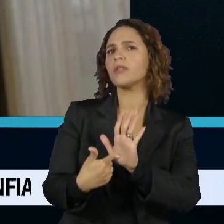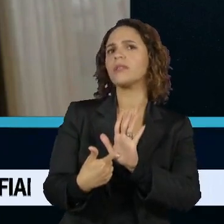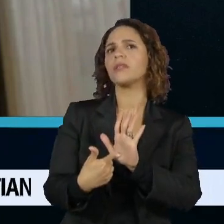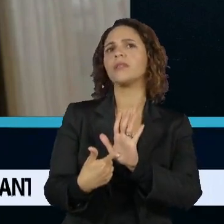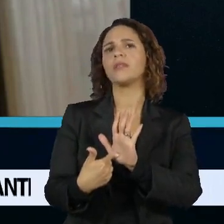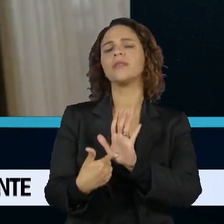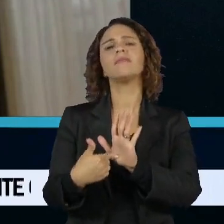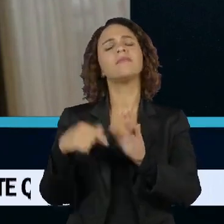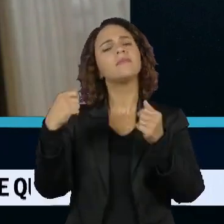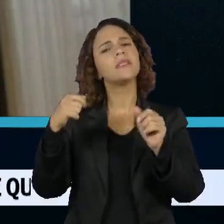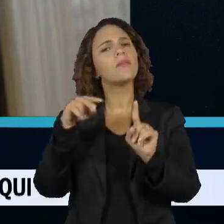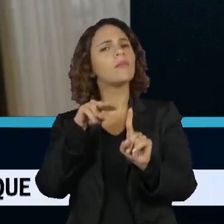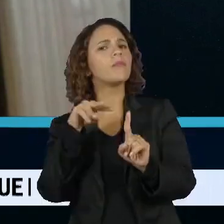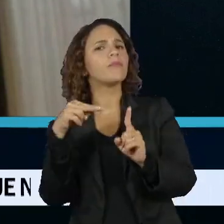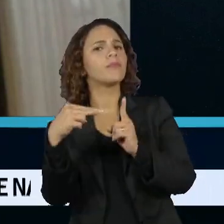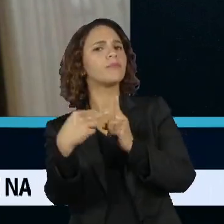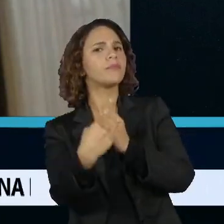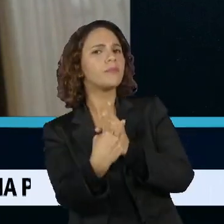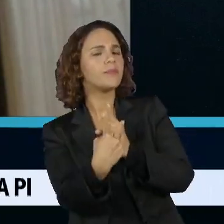pontos de vista